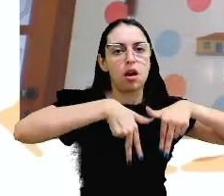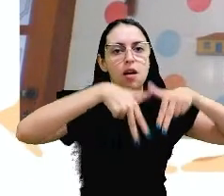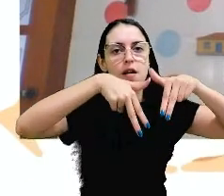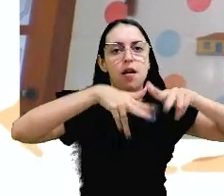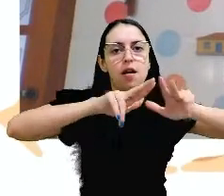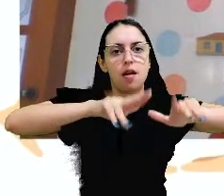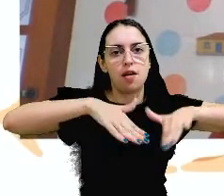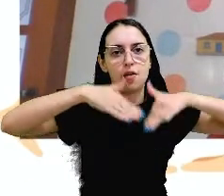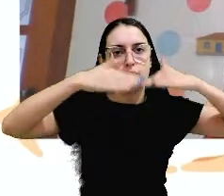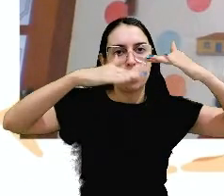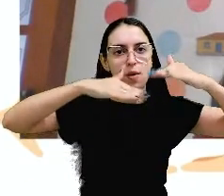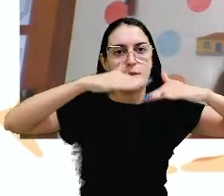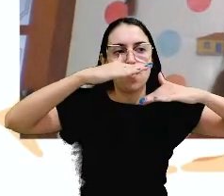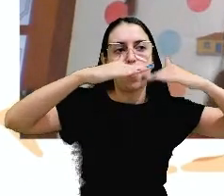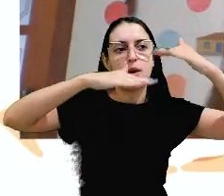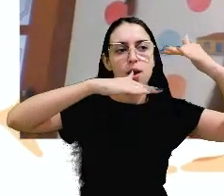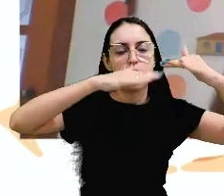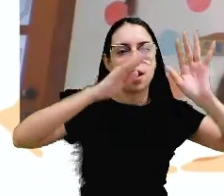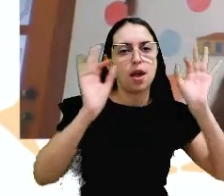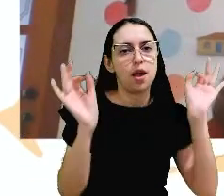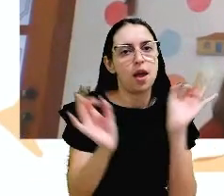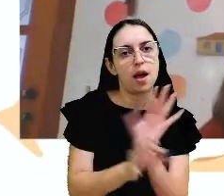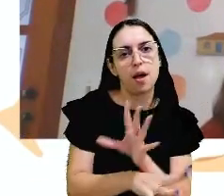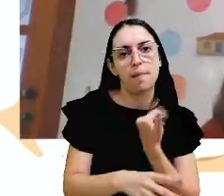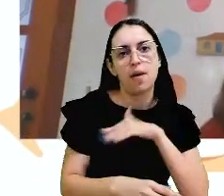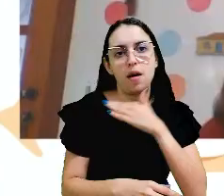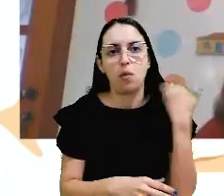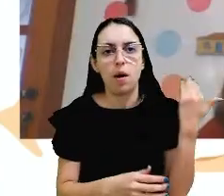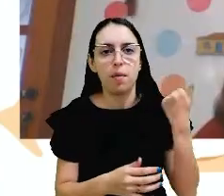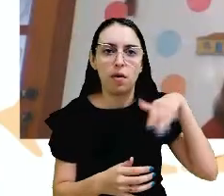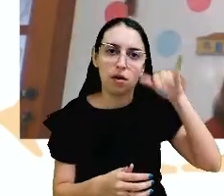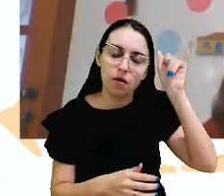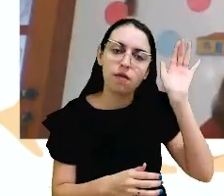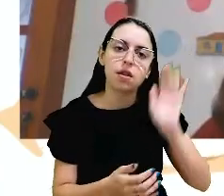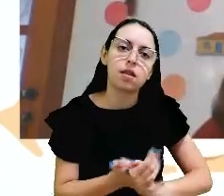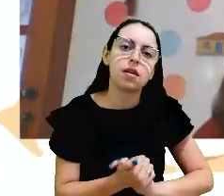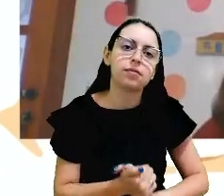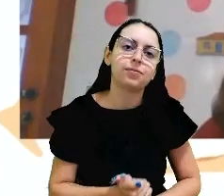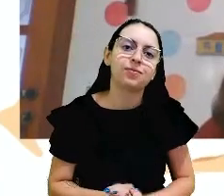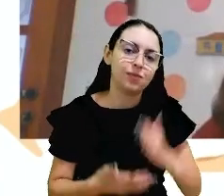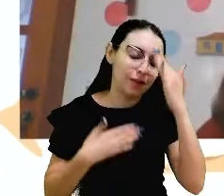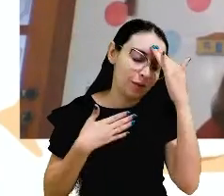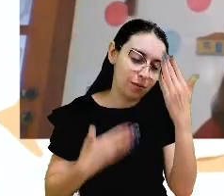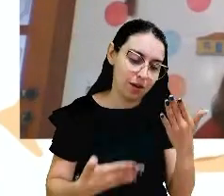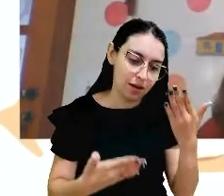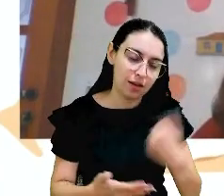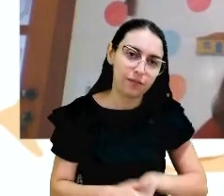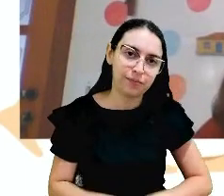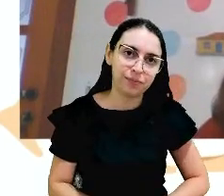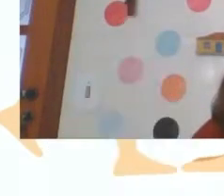possamos evoluir e prevenir esse tipo de morte evitável. Obrigada.